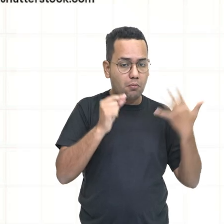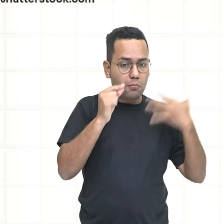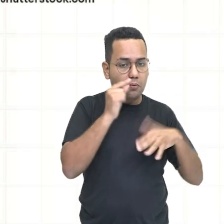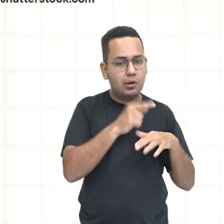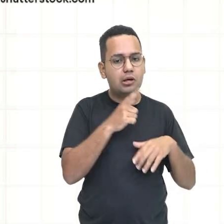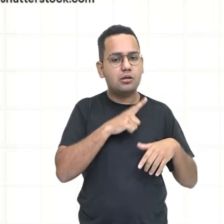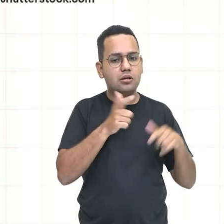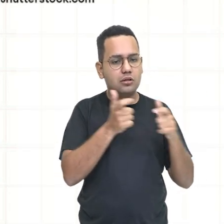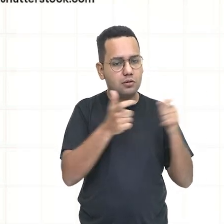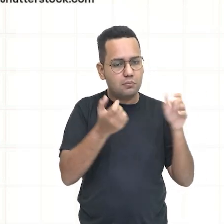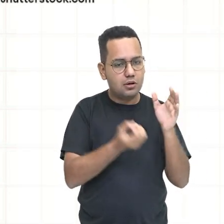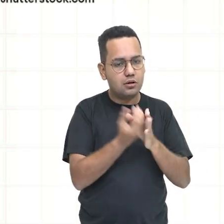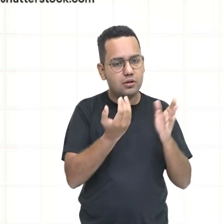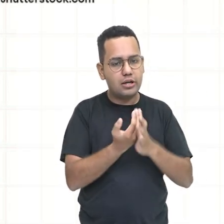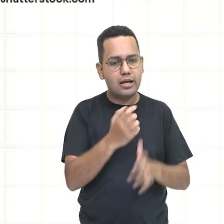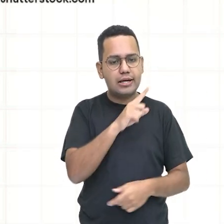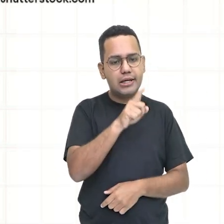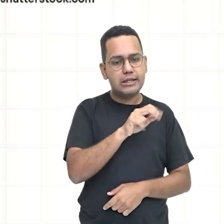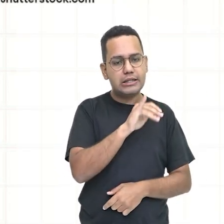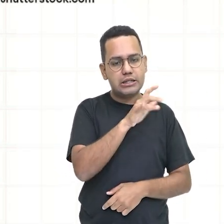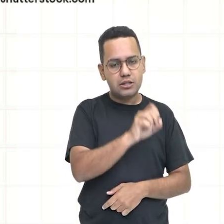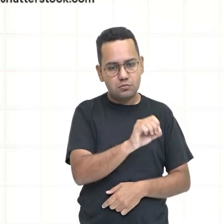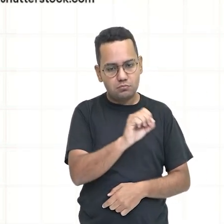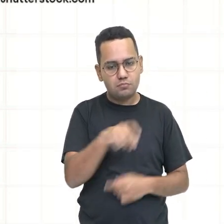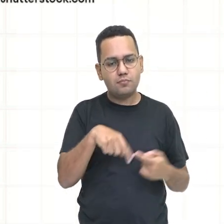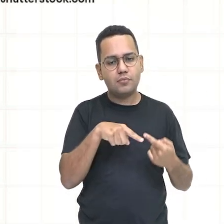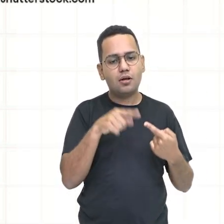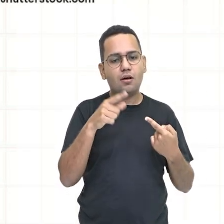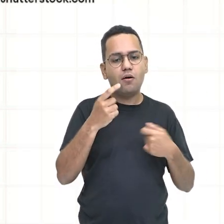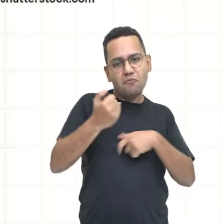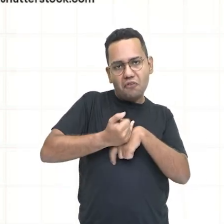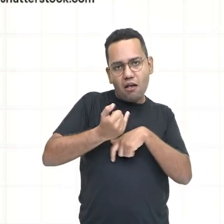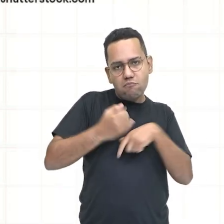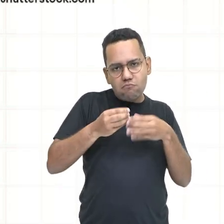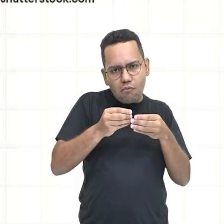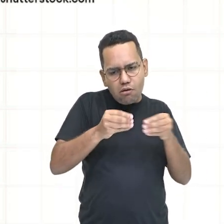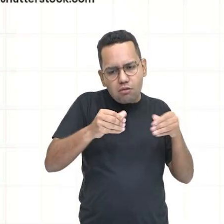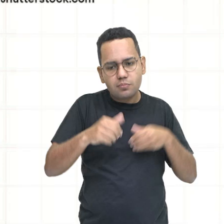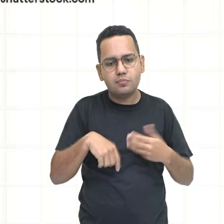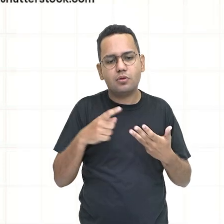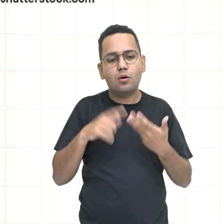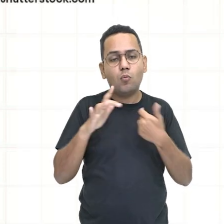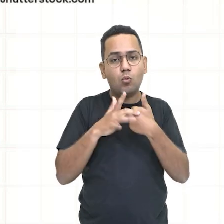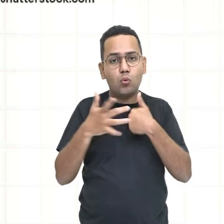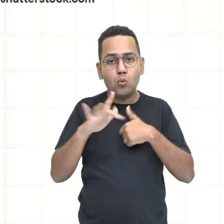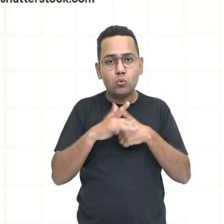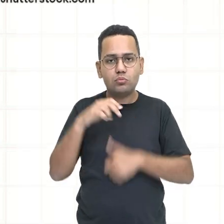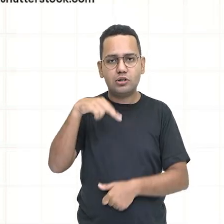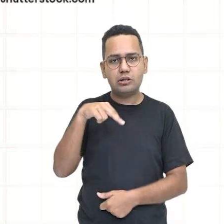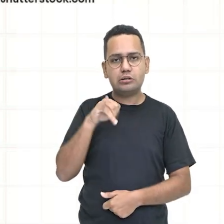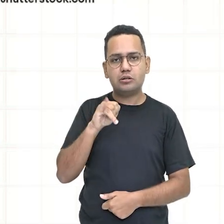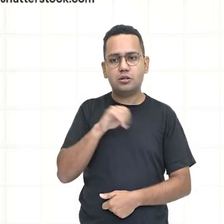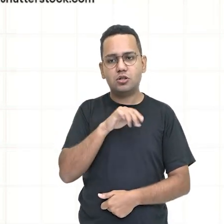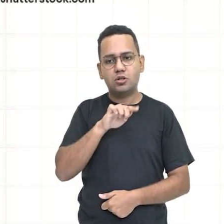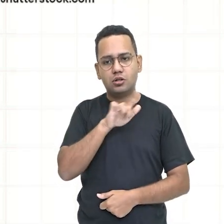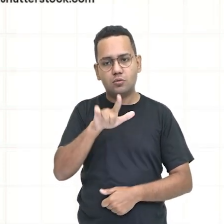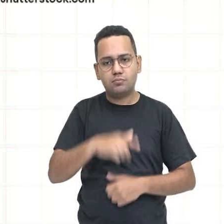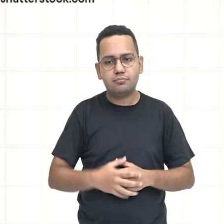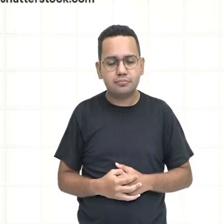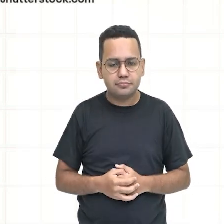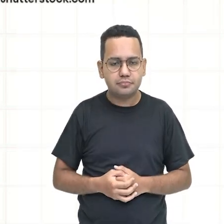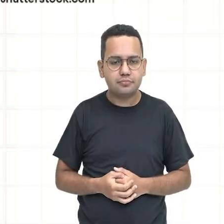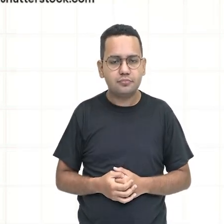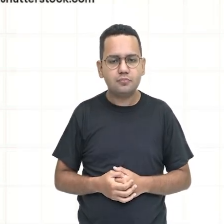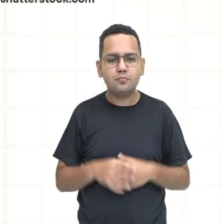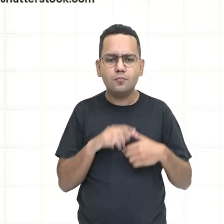produtores de zinco, minério de ferro, ouro e níquel. Então vejam que